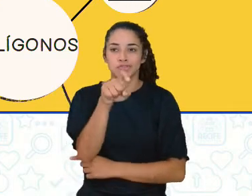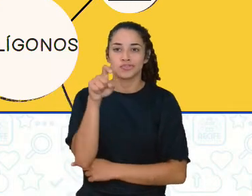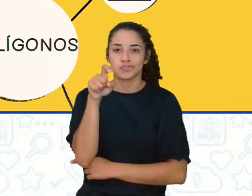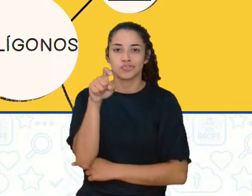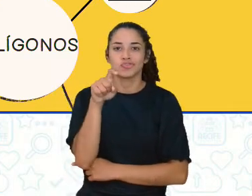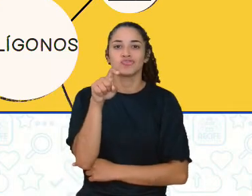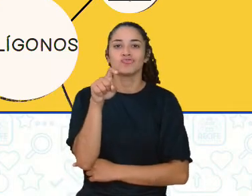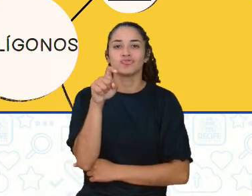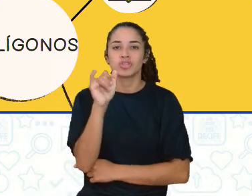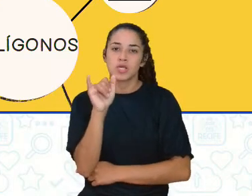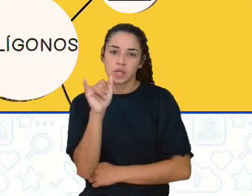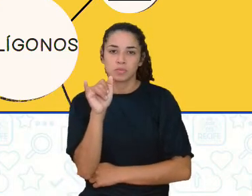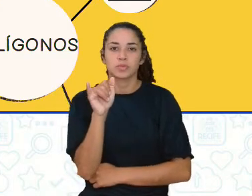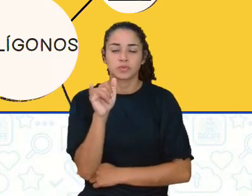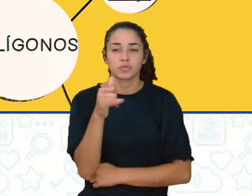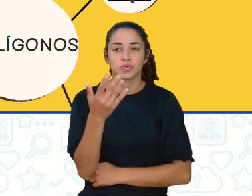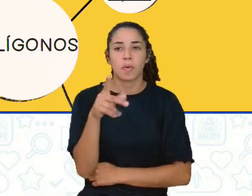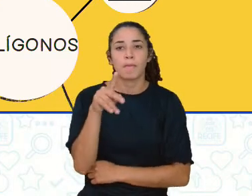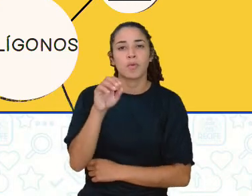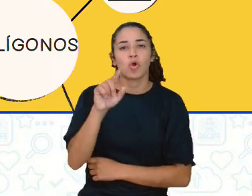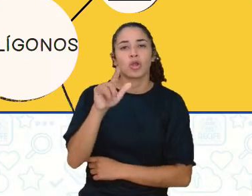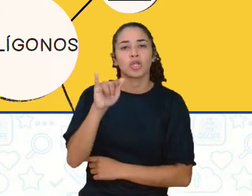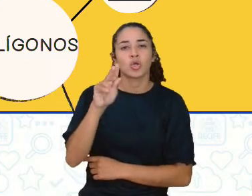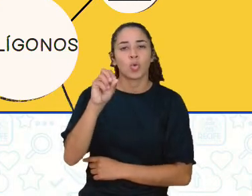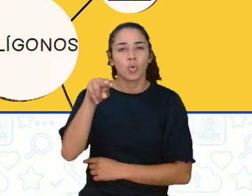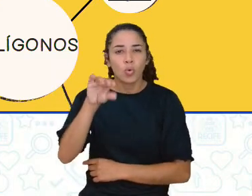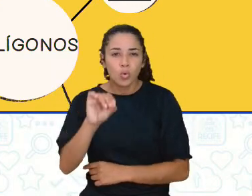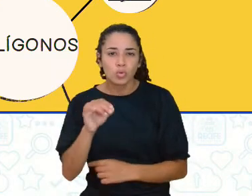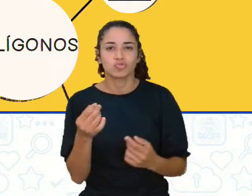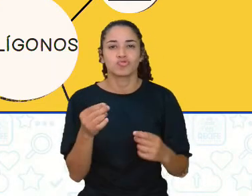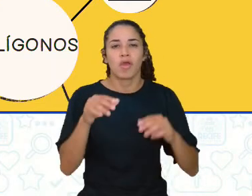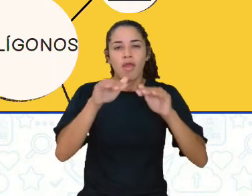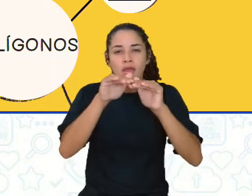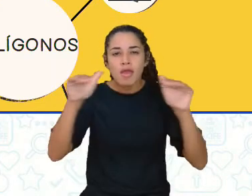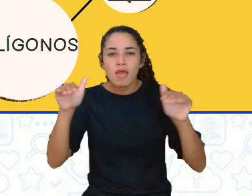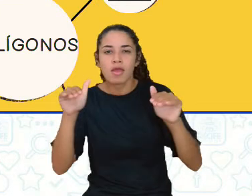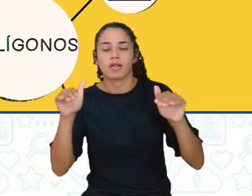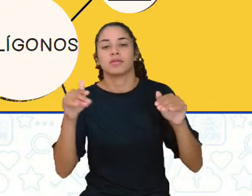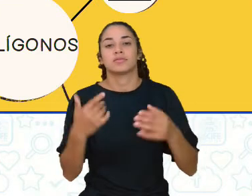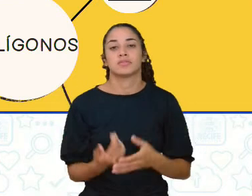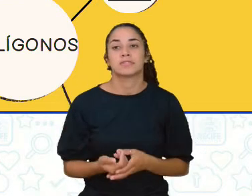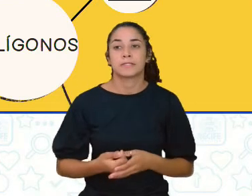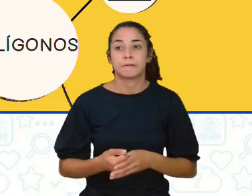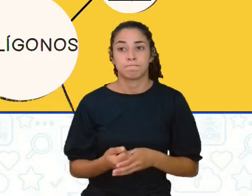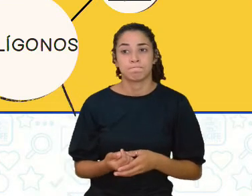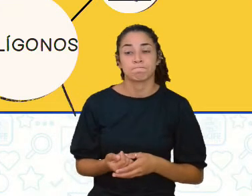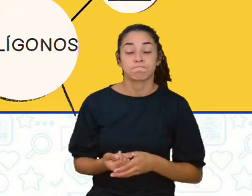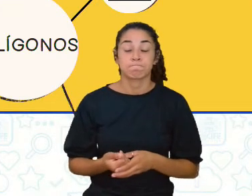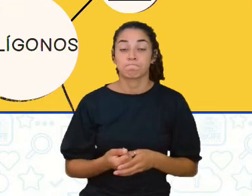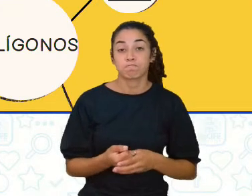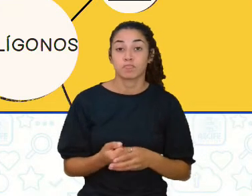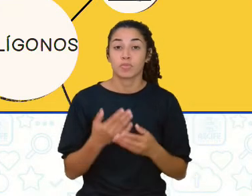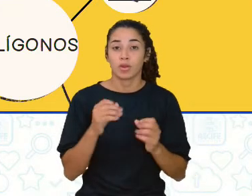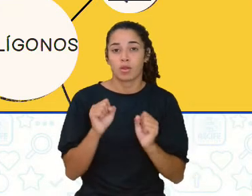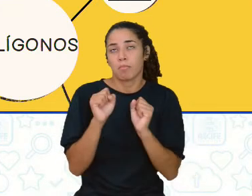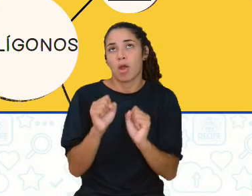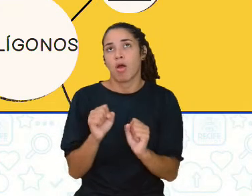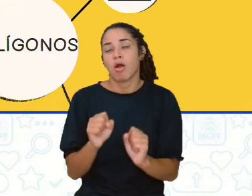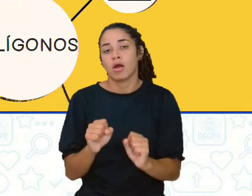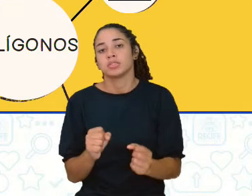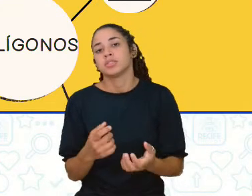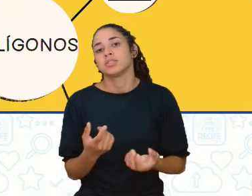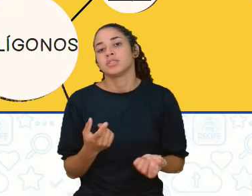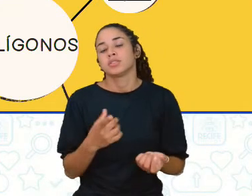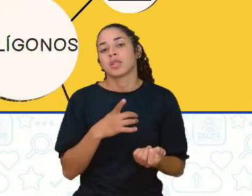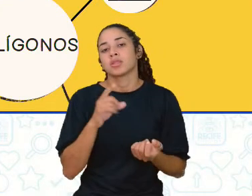e Y. Ora, polígonos, retas perpendiculares. Ó, o símbolo da reta perpendicular pode ser